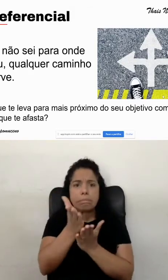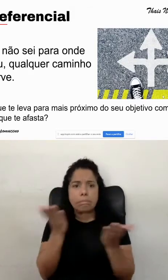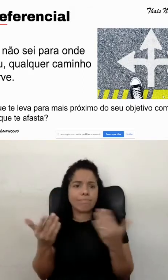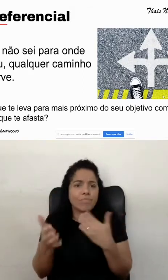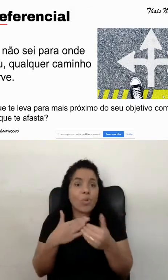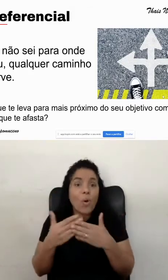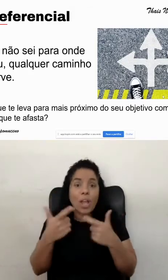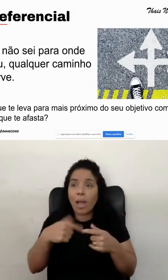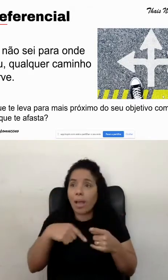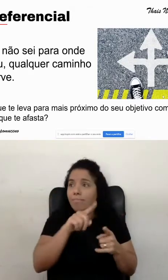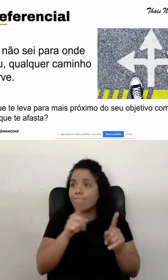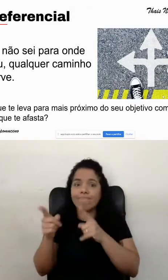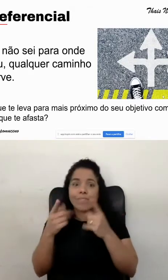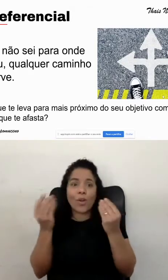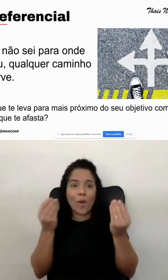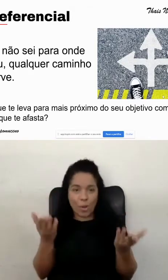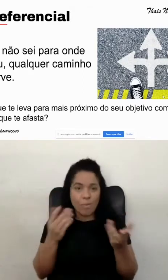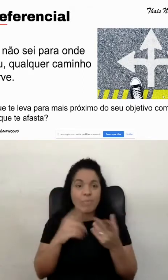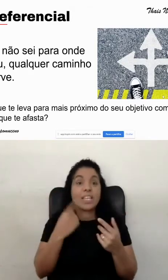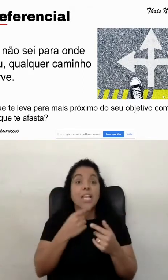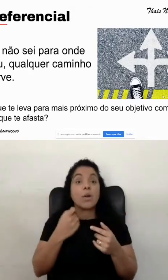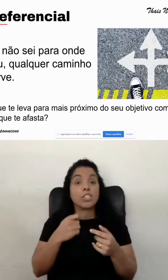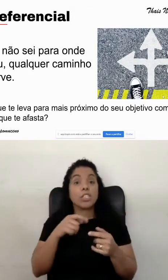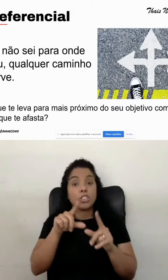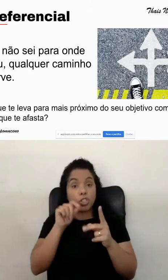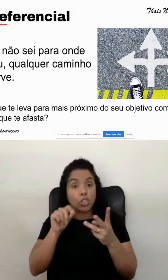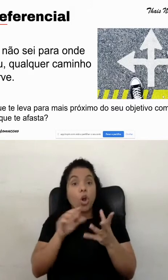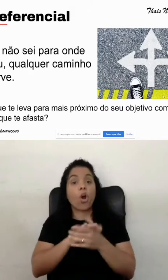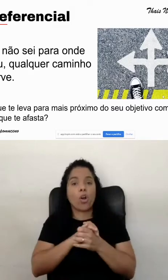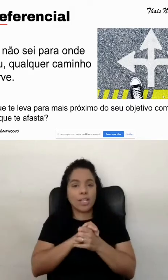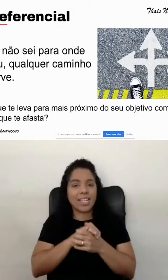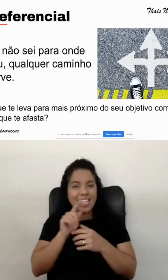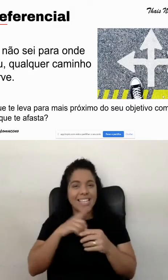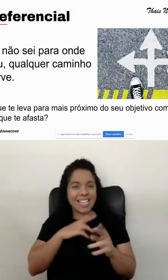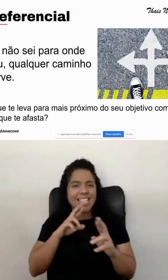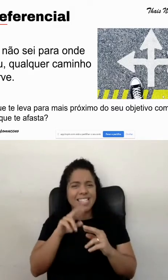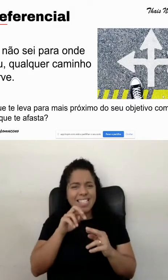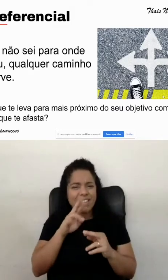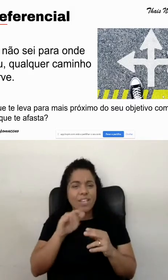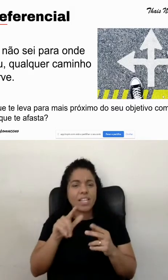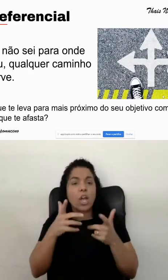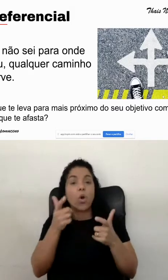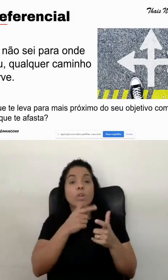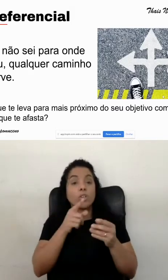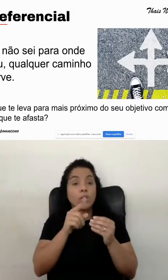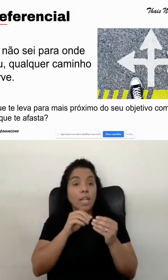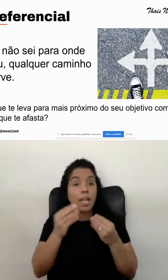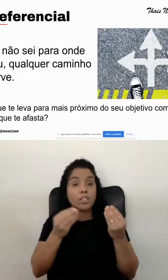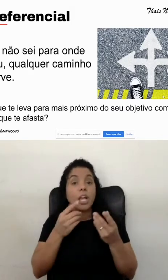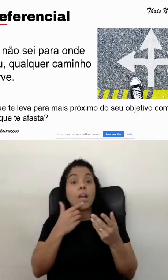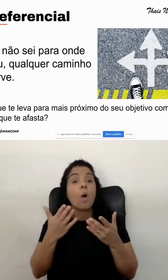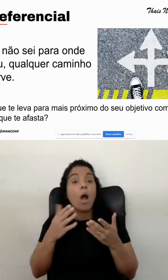vai servir, né? E a gente escolhe esse referencial, aonde eu quero chegar, qual